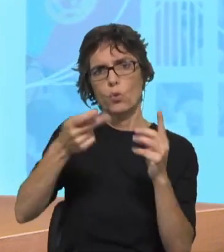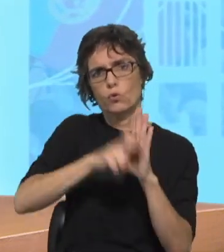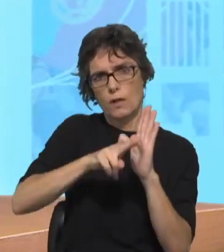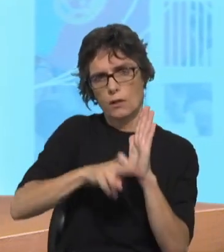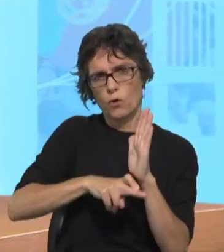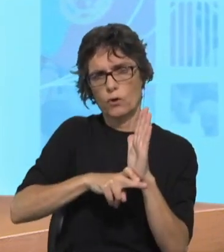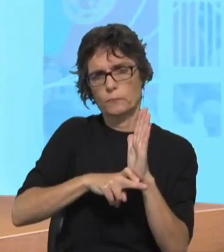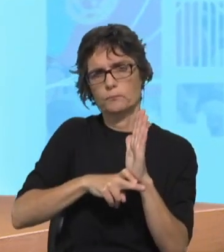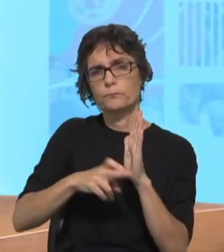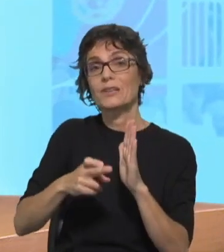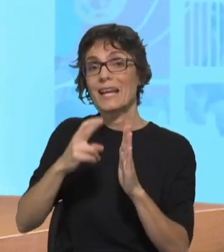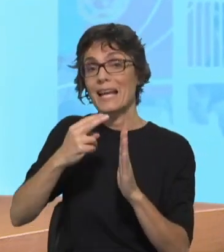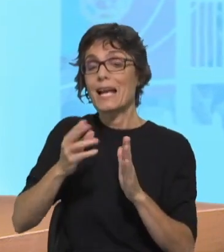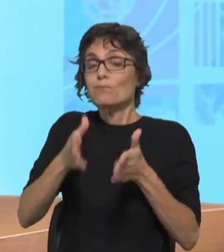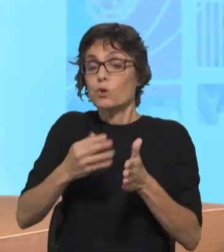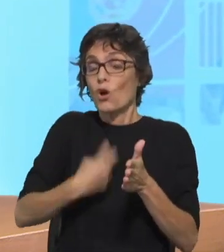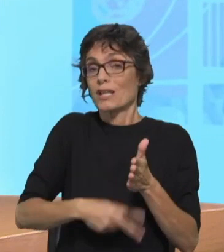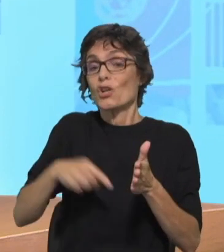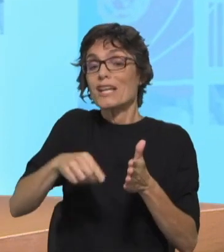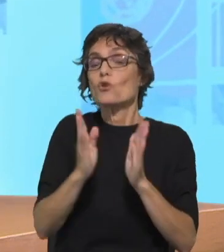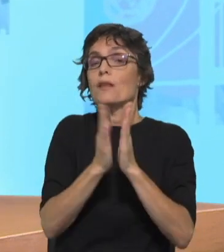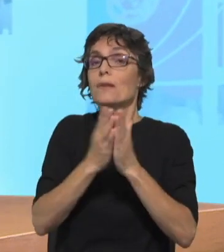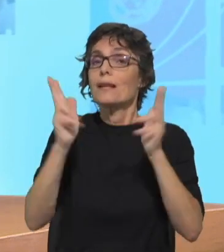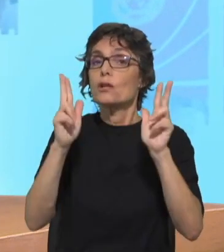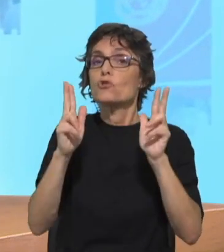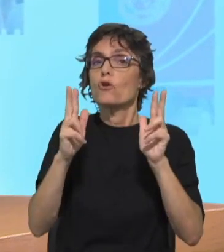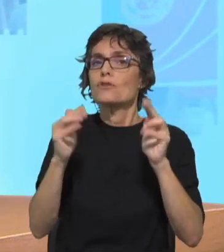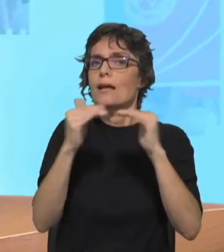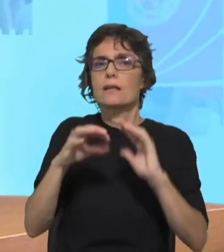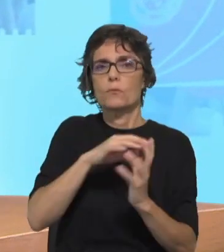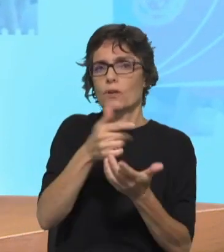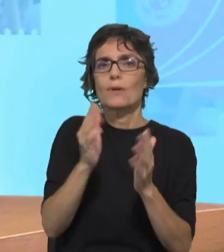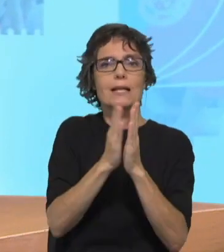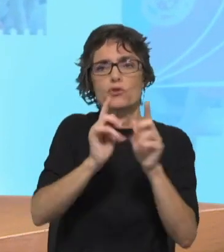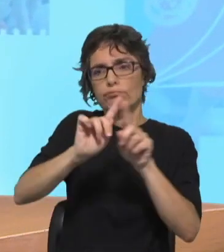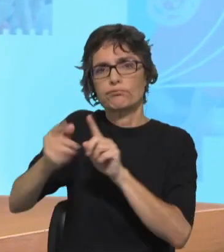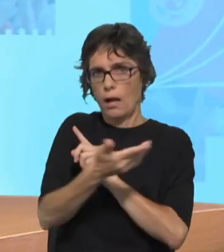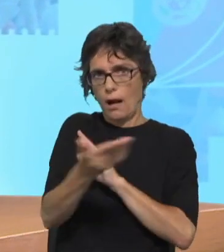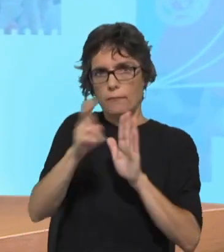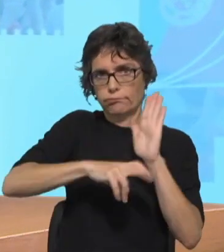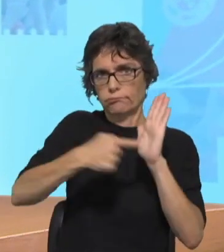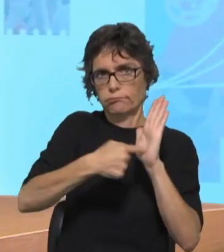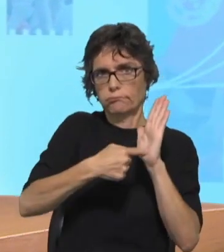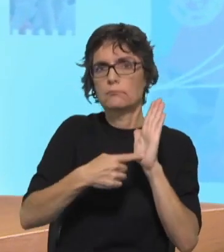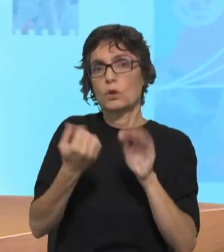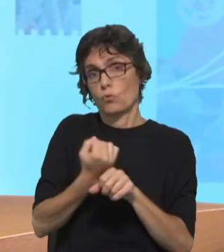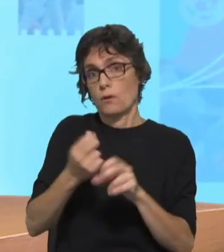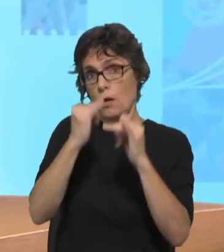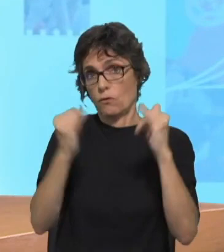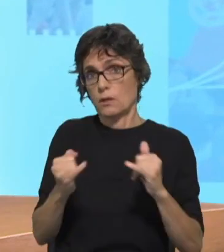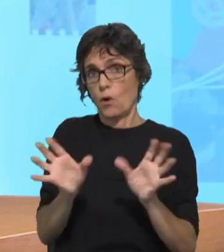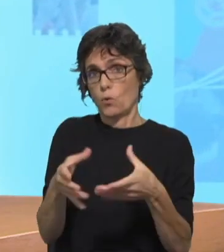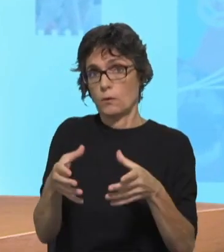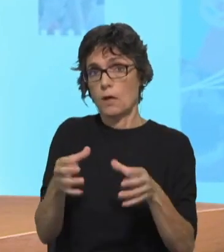sobre a perseguição aos cristãos. Este é sobre a liberdade religiosa no mundo, portanto, todas as religiões. É um trabalho internacional, feito por uma